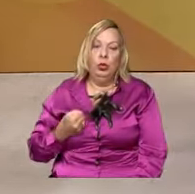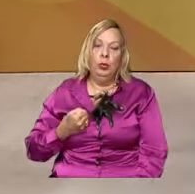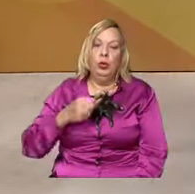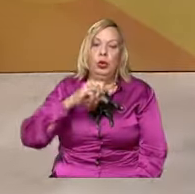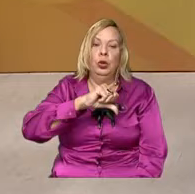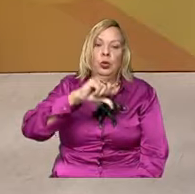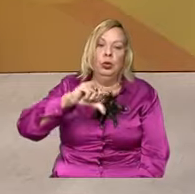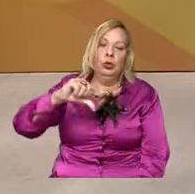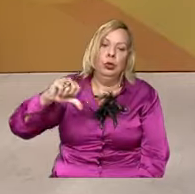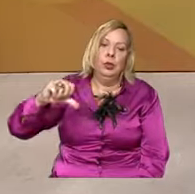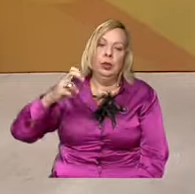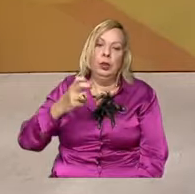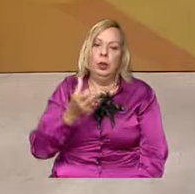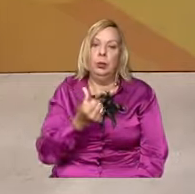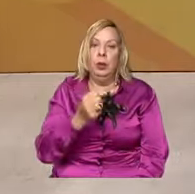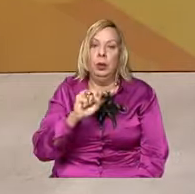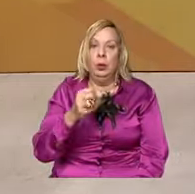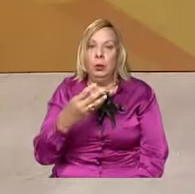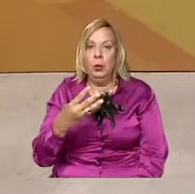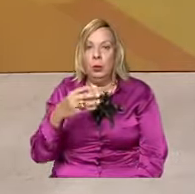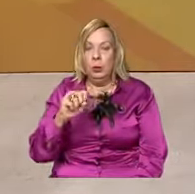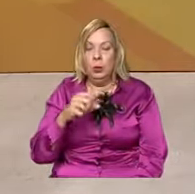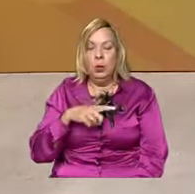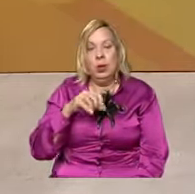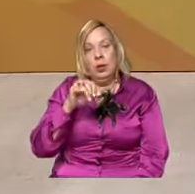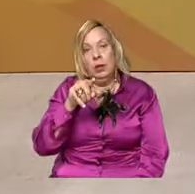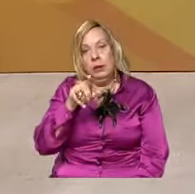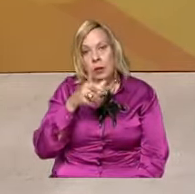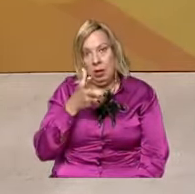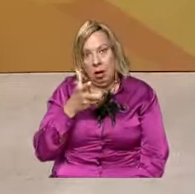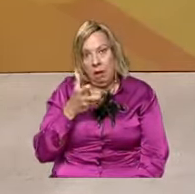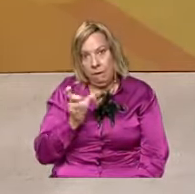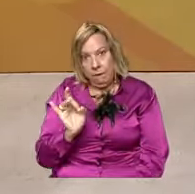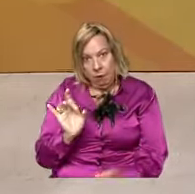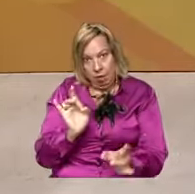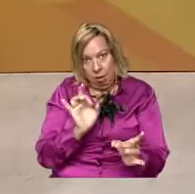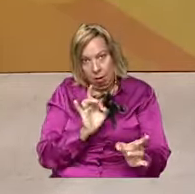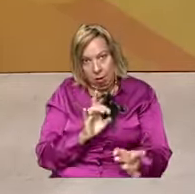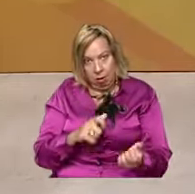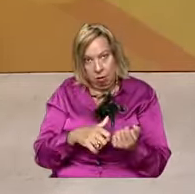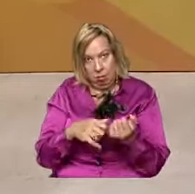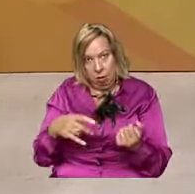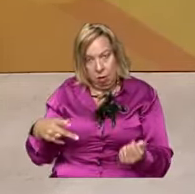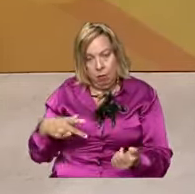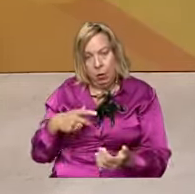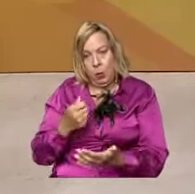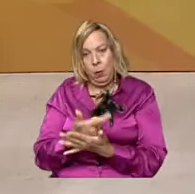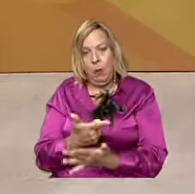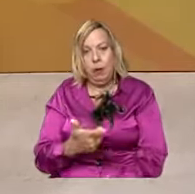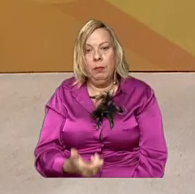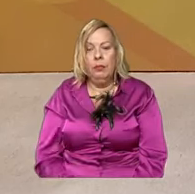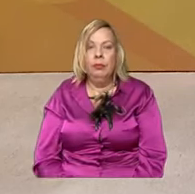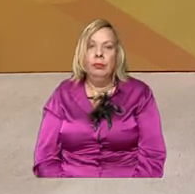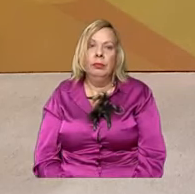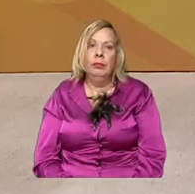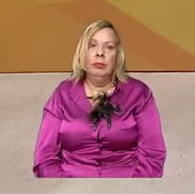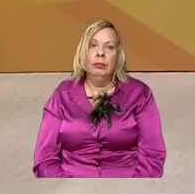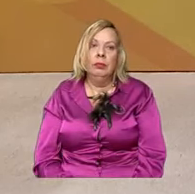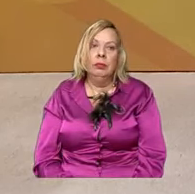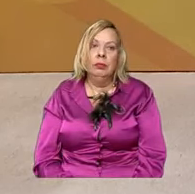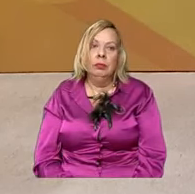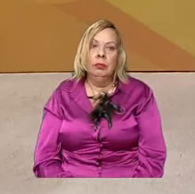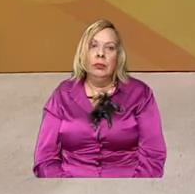799-999-56848 para que você possa se tornar um revendedor Caju Cap. Para você que é cliente CajuCap,